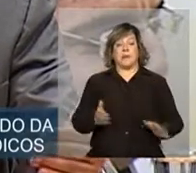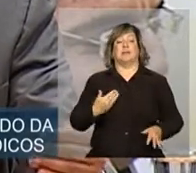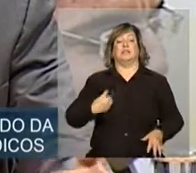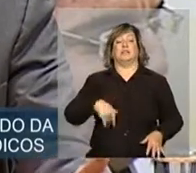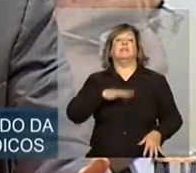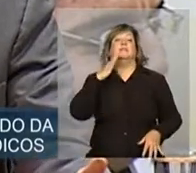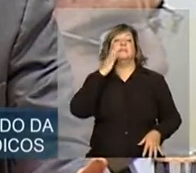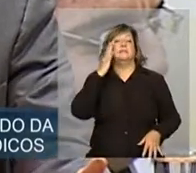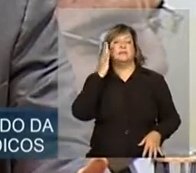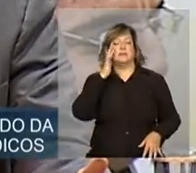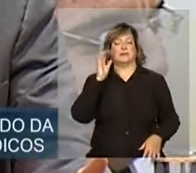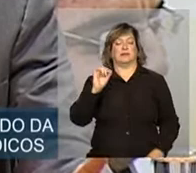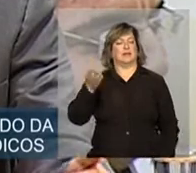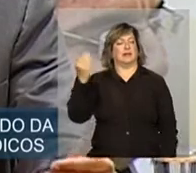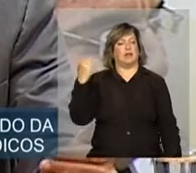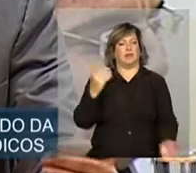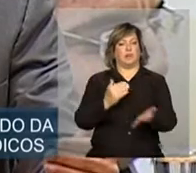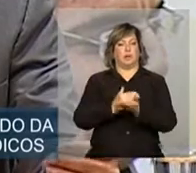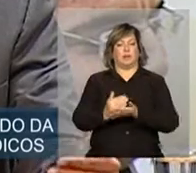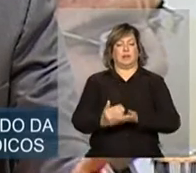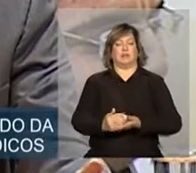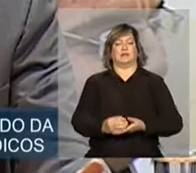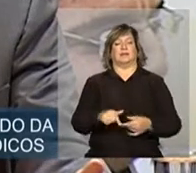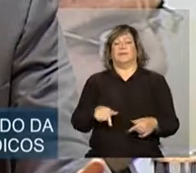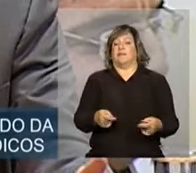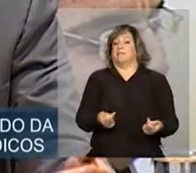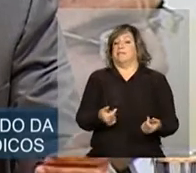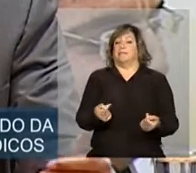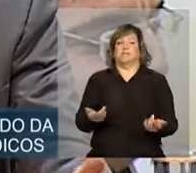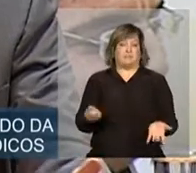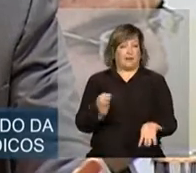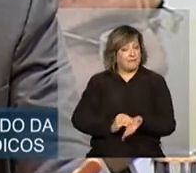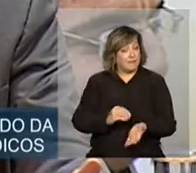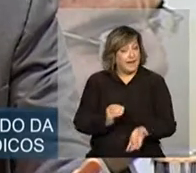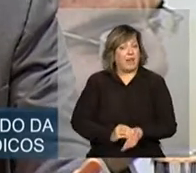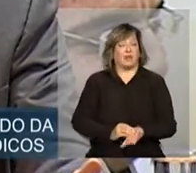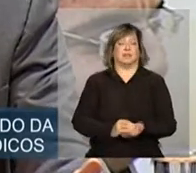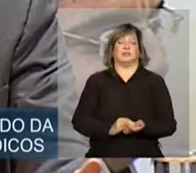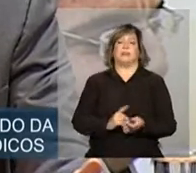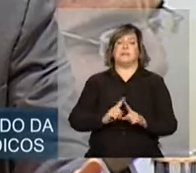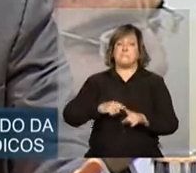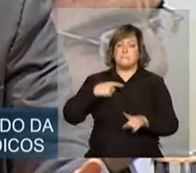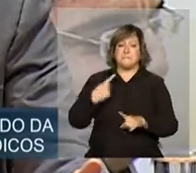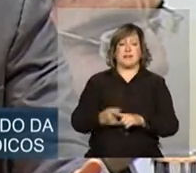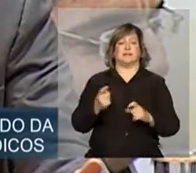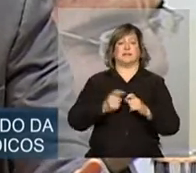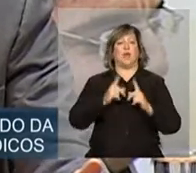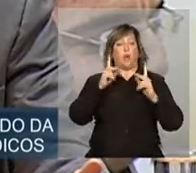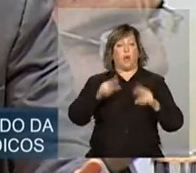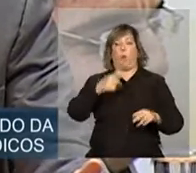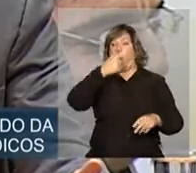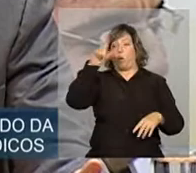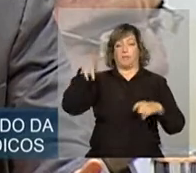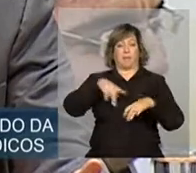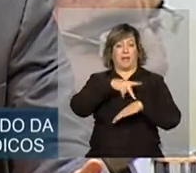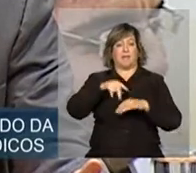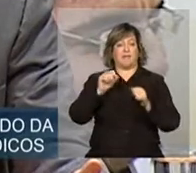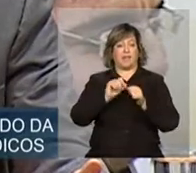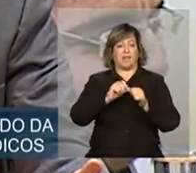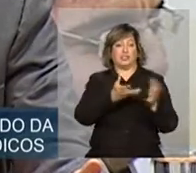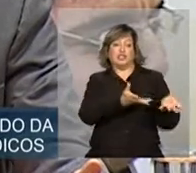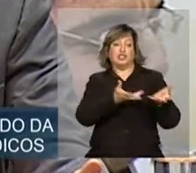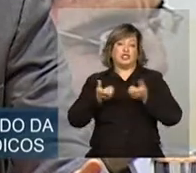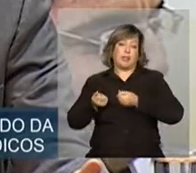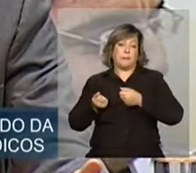clareza desde o começo que esse cobertura é pequeno e que você precisa sim fazer como outros países do mundo fazem que atrair